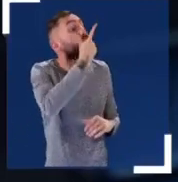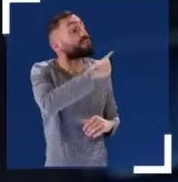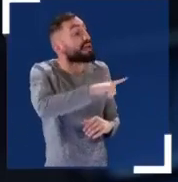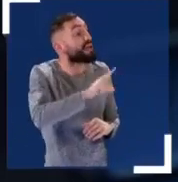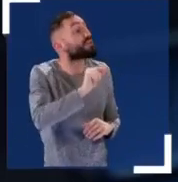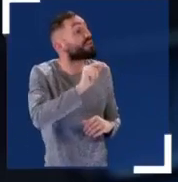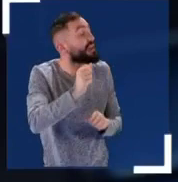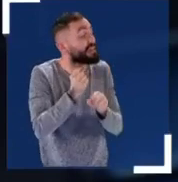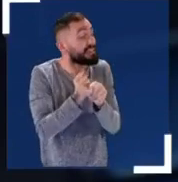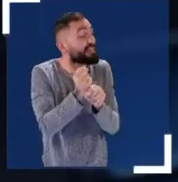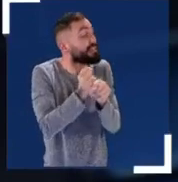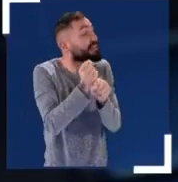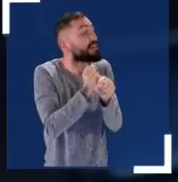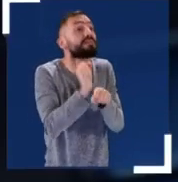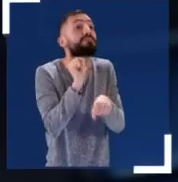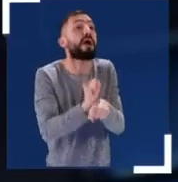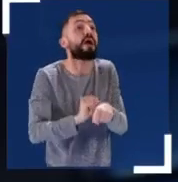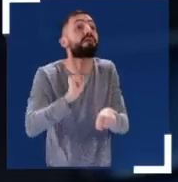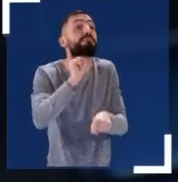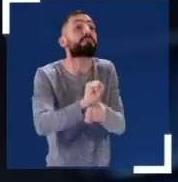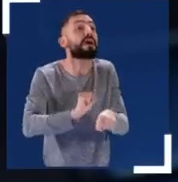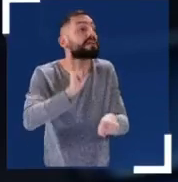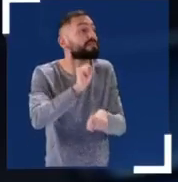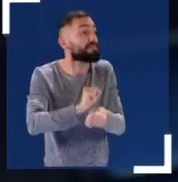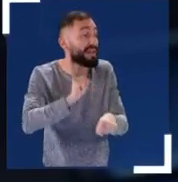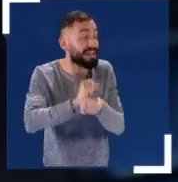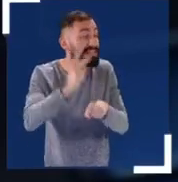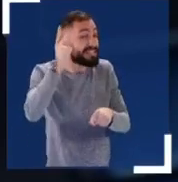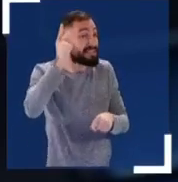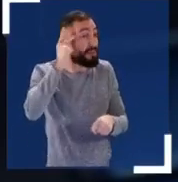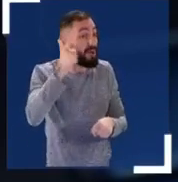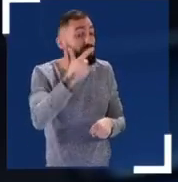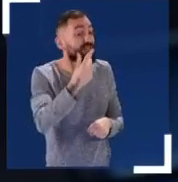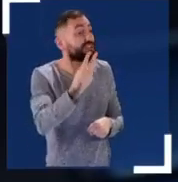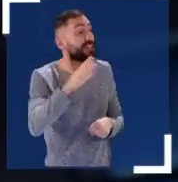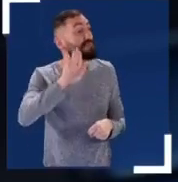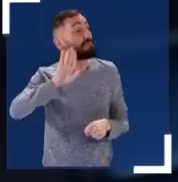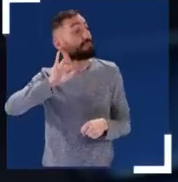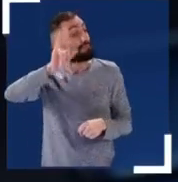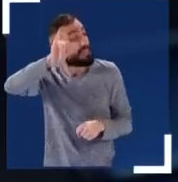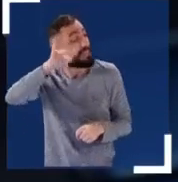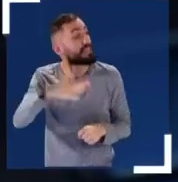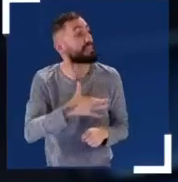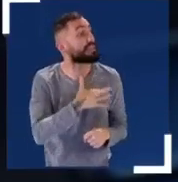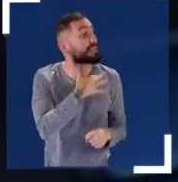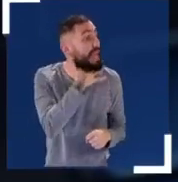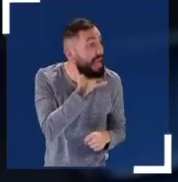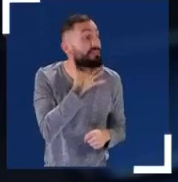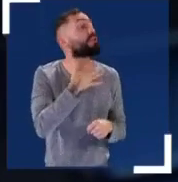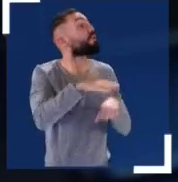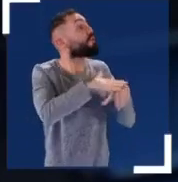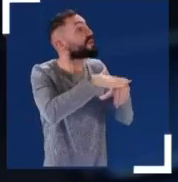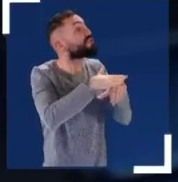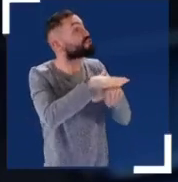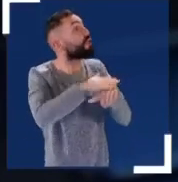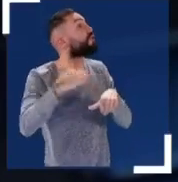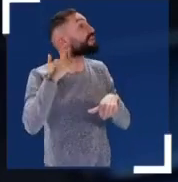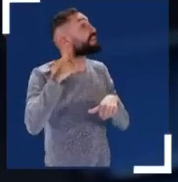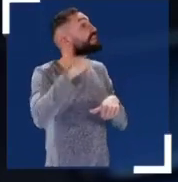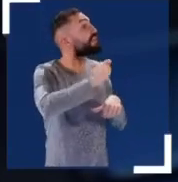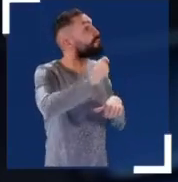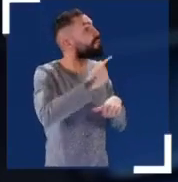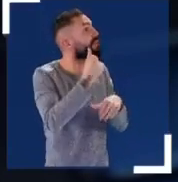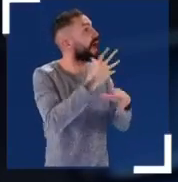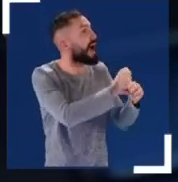de tantos anos de espera. São Paulo deve 23 bilhões, a gente conseguiu com o Tribunal de Justiça, com o Banco do Brasil, enfim, estamos liberando o pagamento de quase